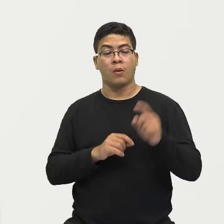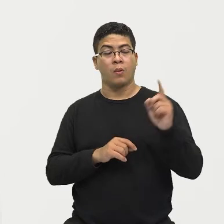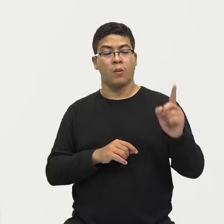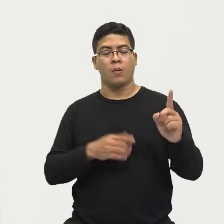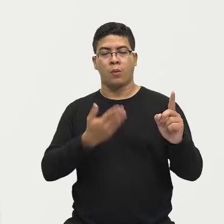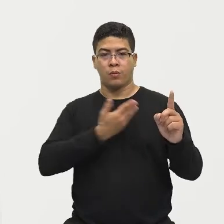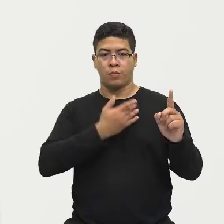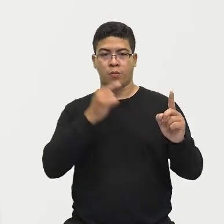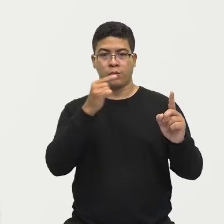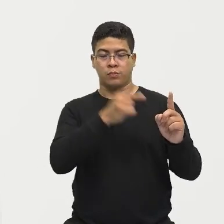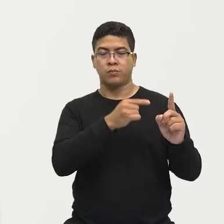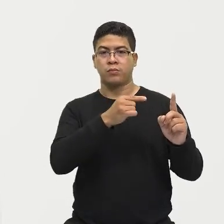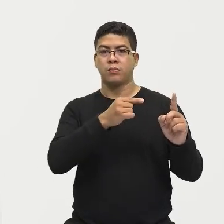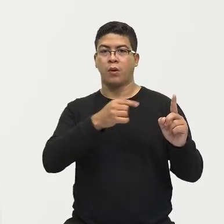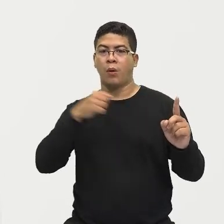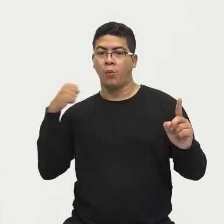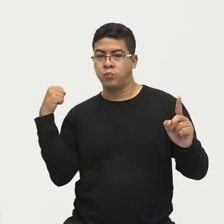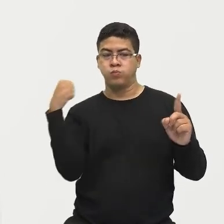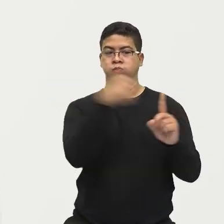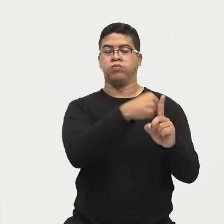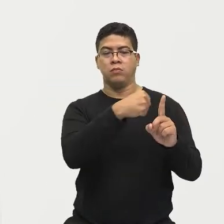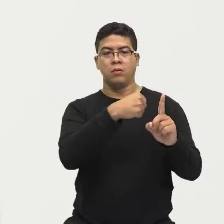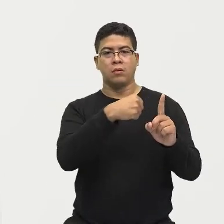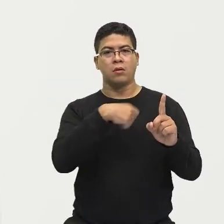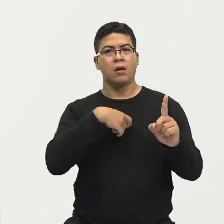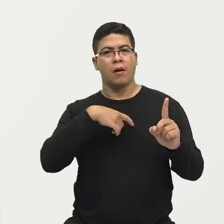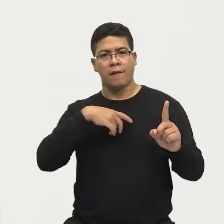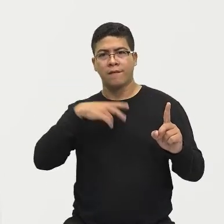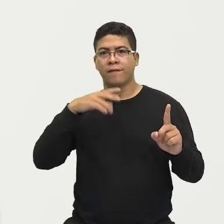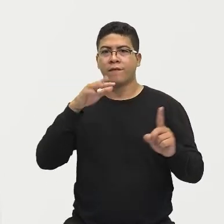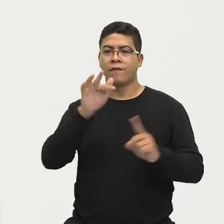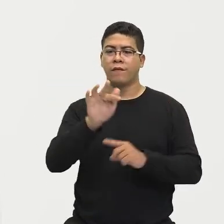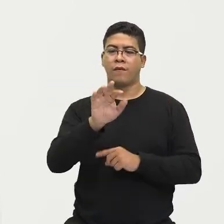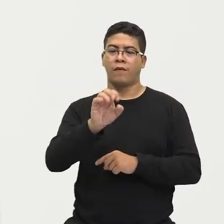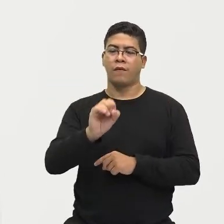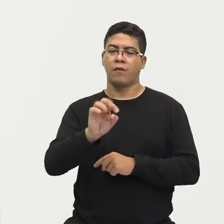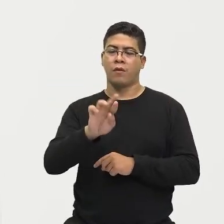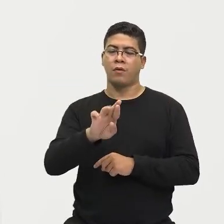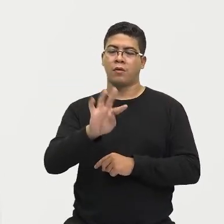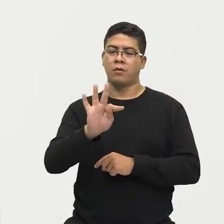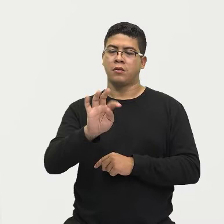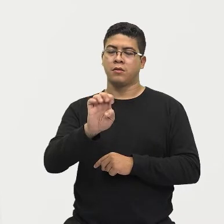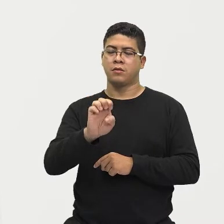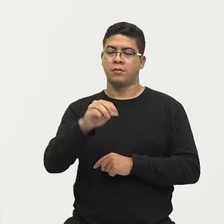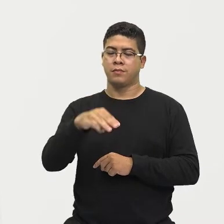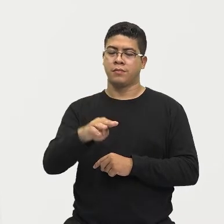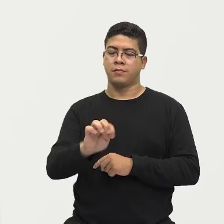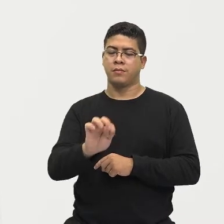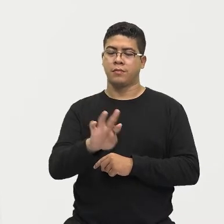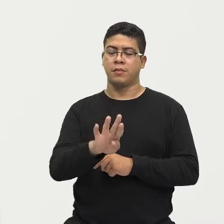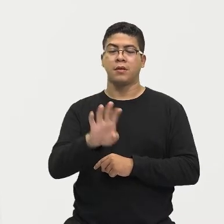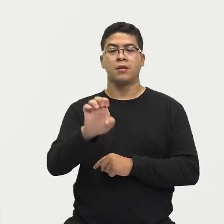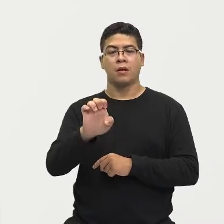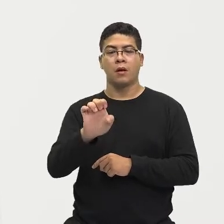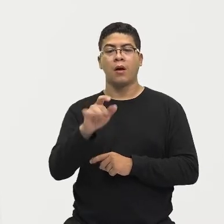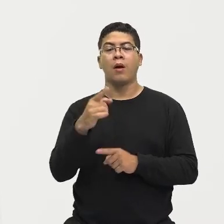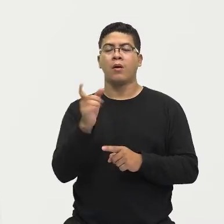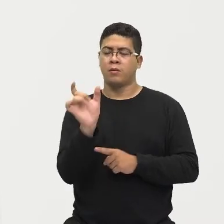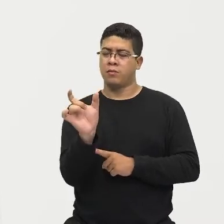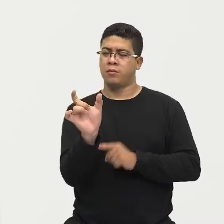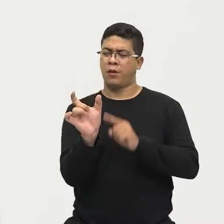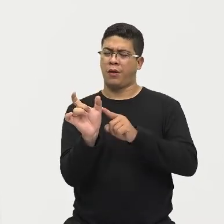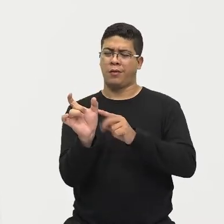verbo. Bateu é o verbo. Fortemente está modificando o verbo, por isso que ele é um advérbio com